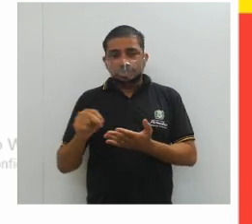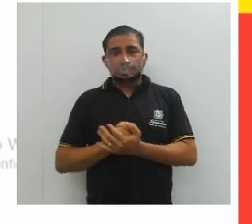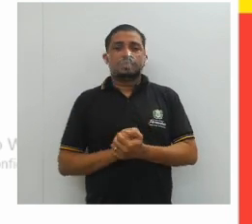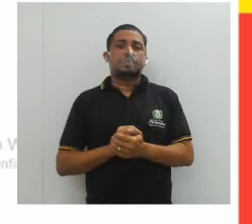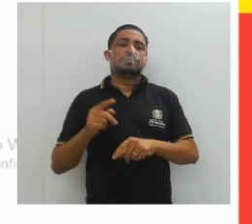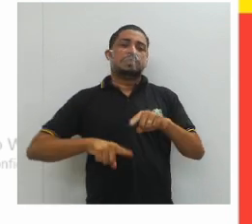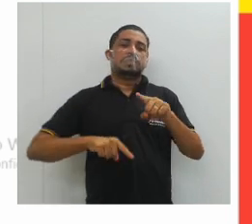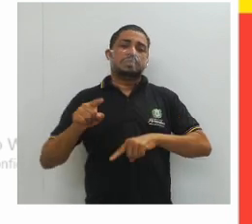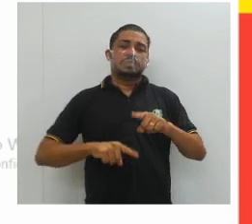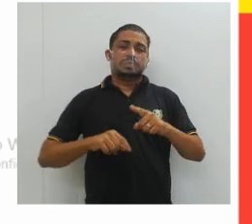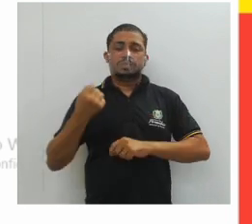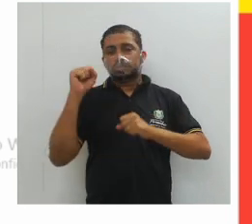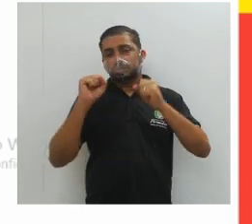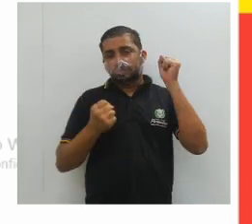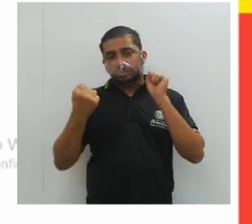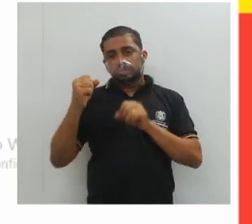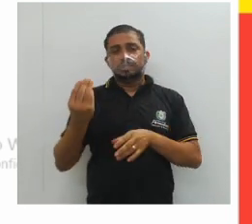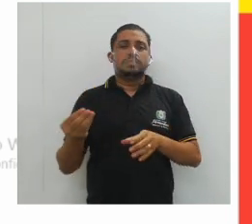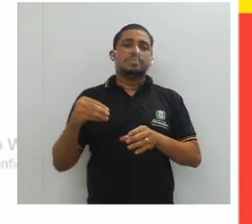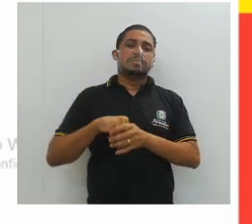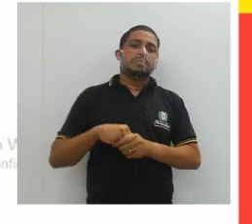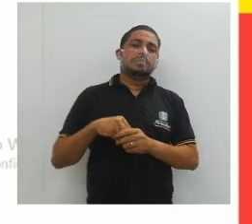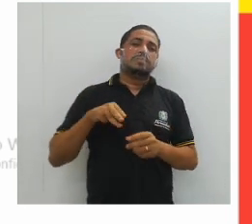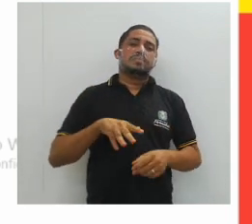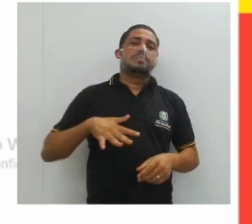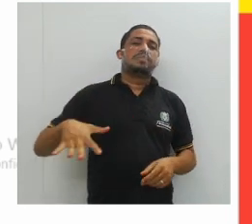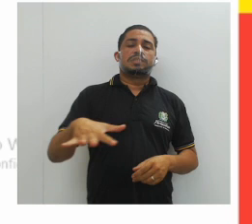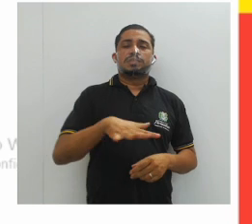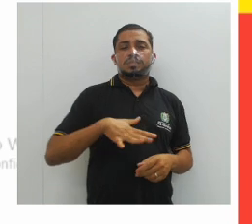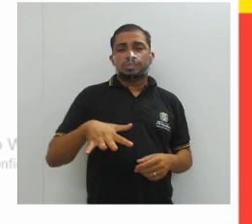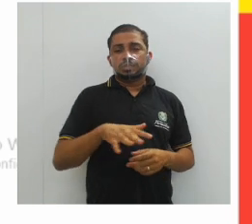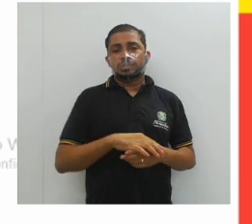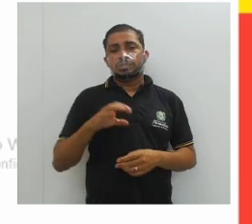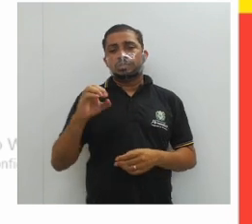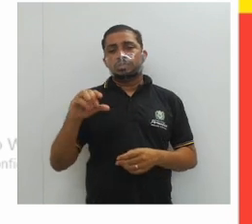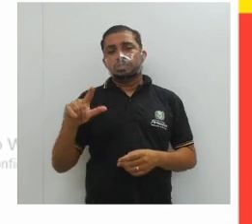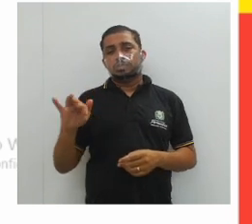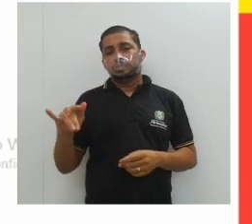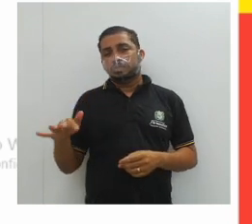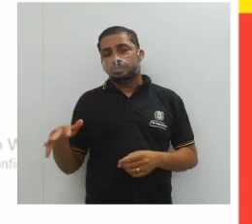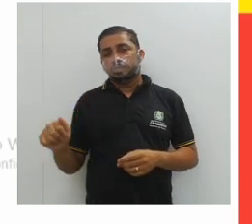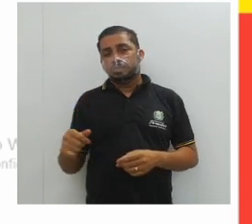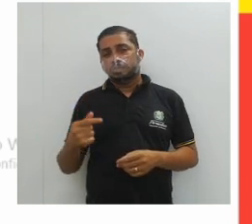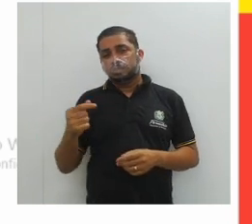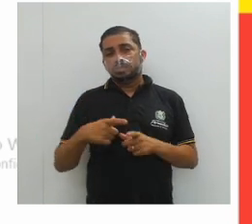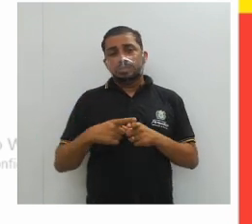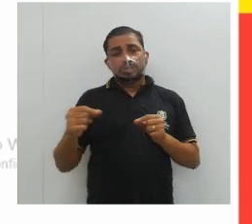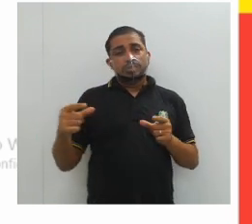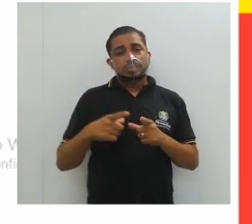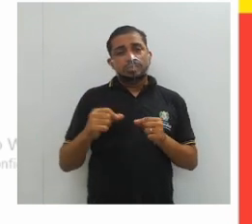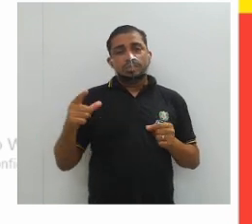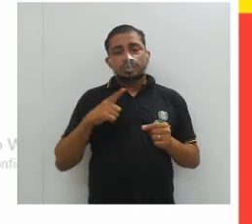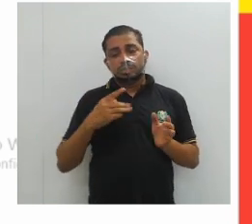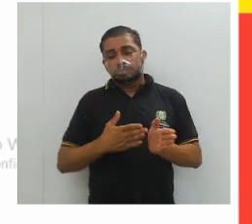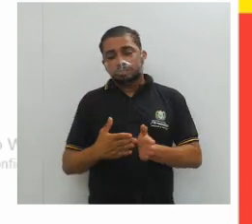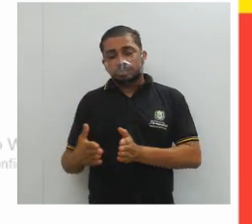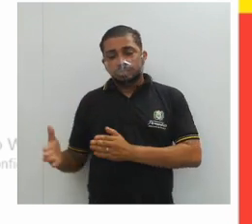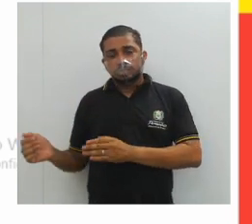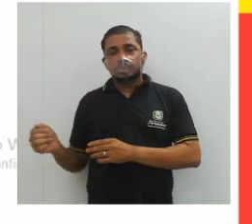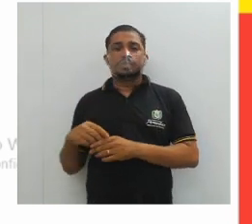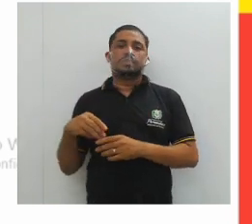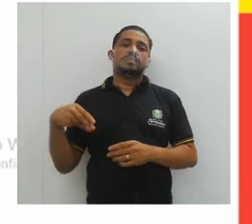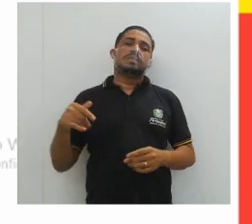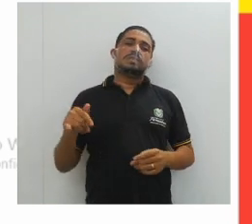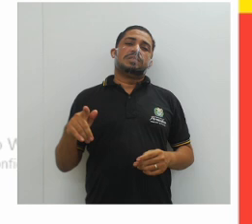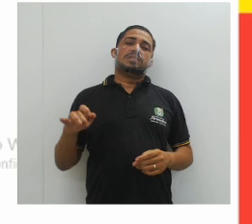muitos produtos industriais, colocando o seu mercado dentro das suas colônias. O Japão, com o detalhe de ter passado pela era Meiji,